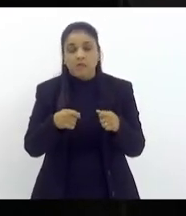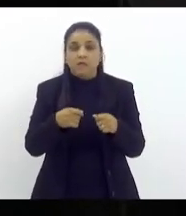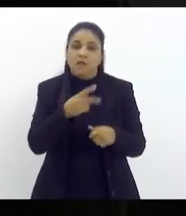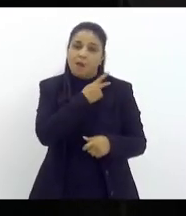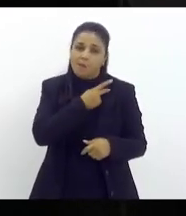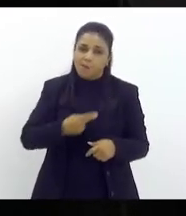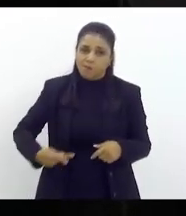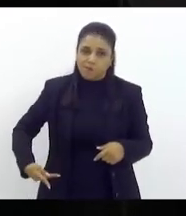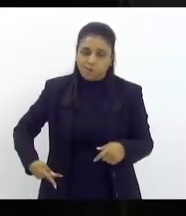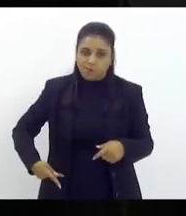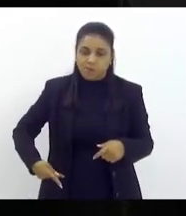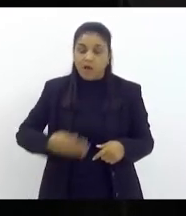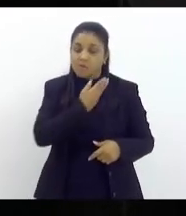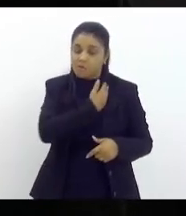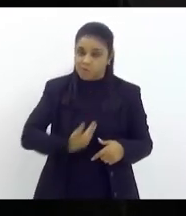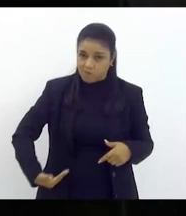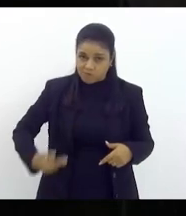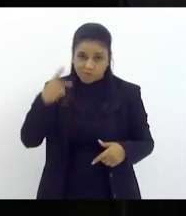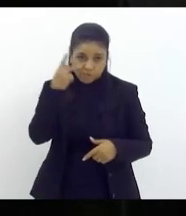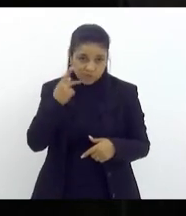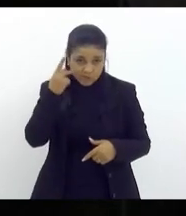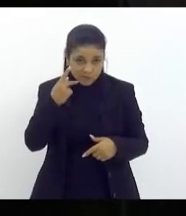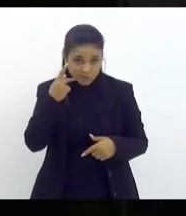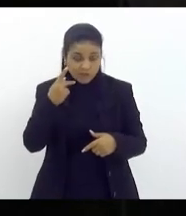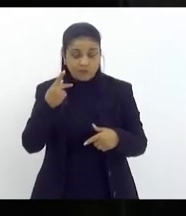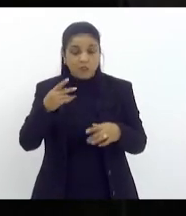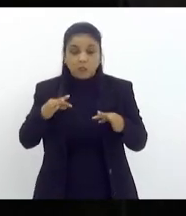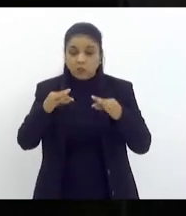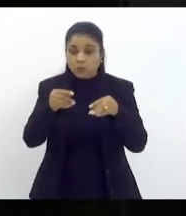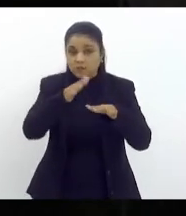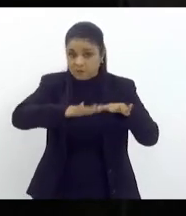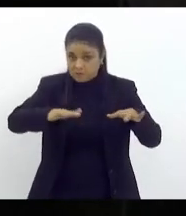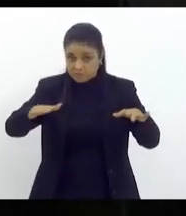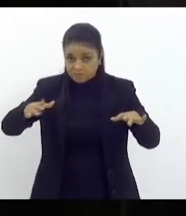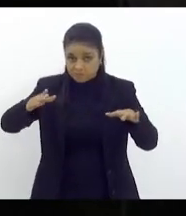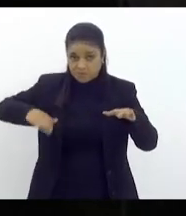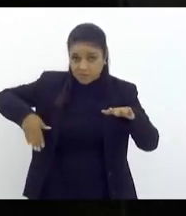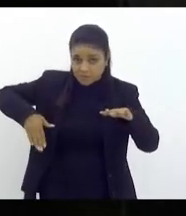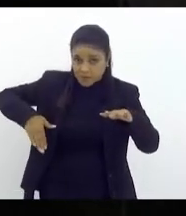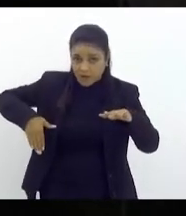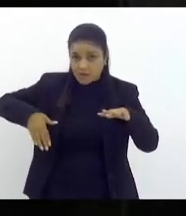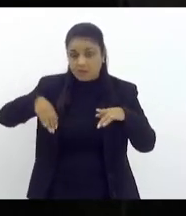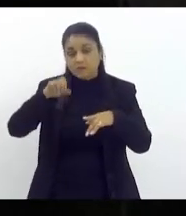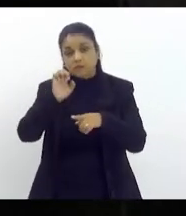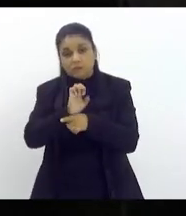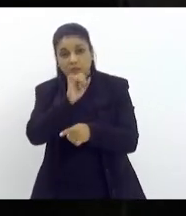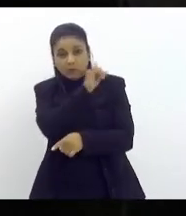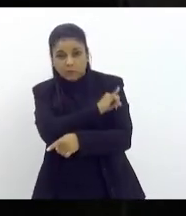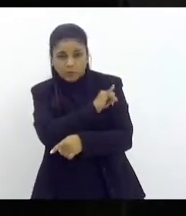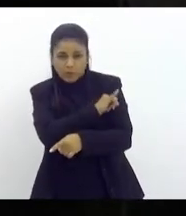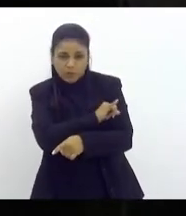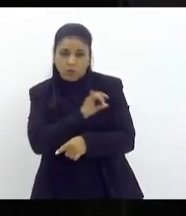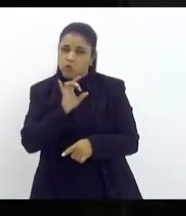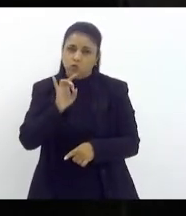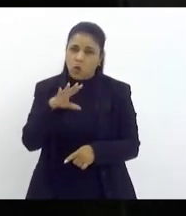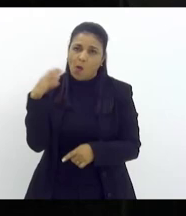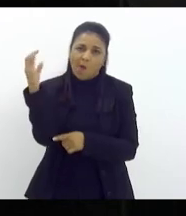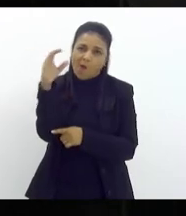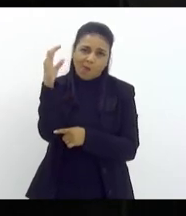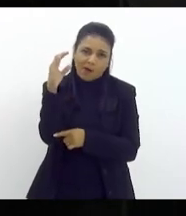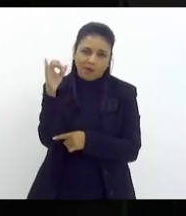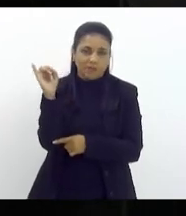relacionada a esse assunto para que todas as praias e não apenas a Copacabana Ipanema